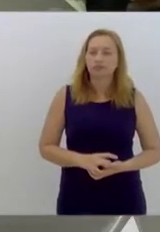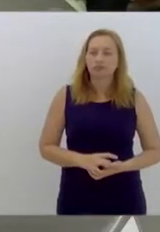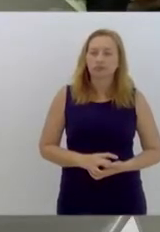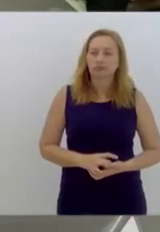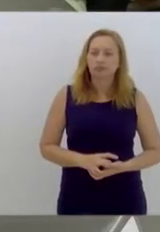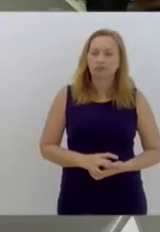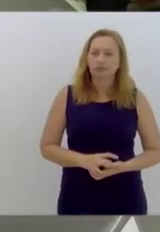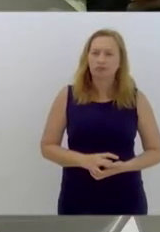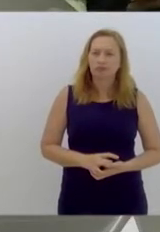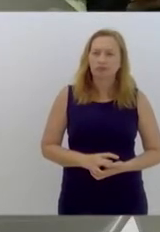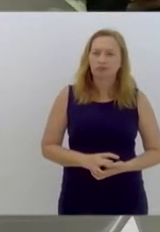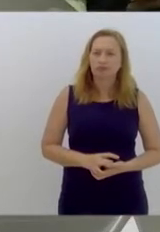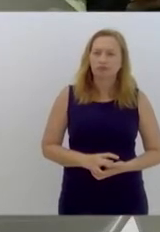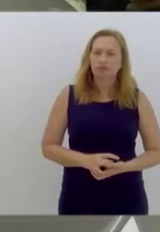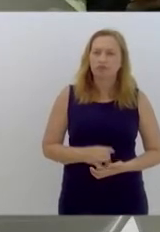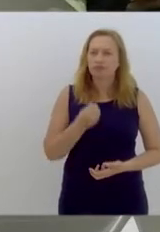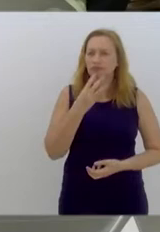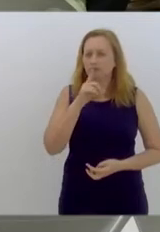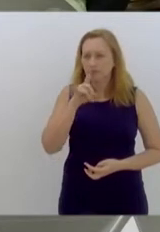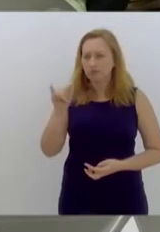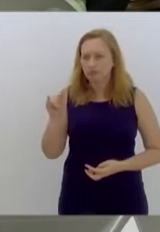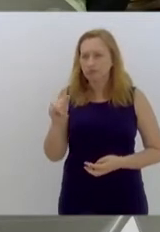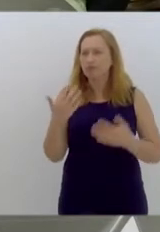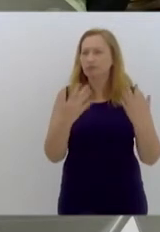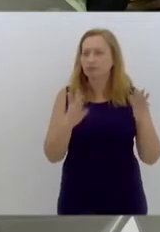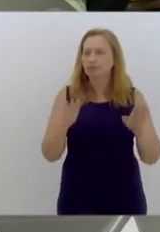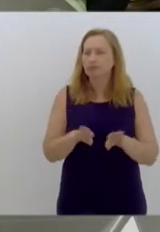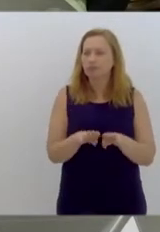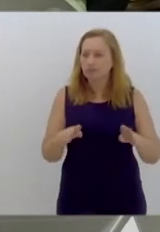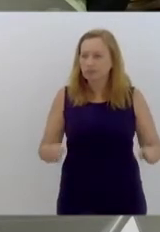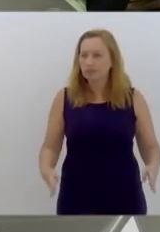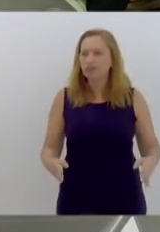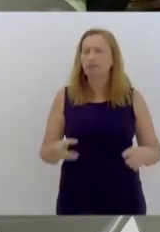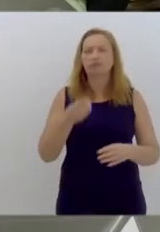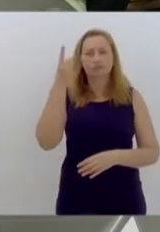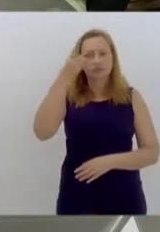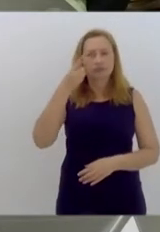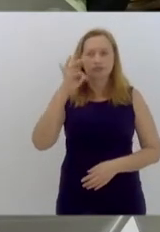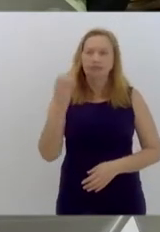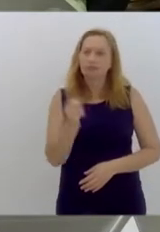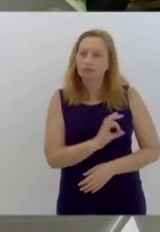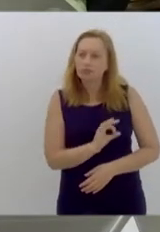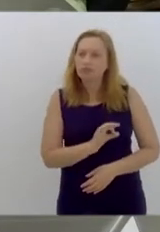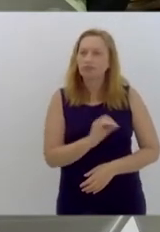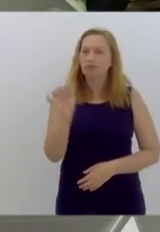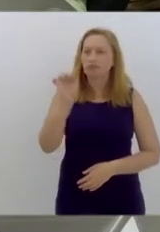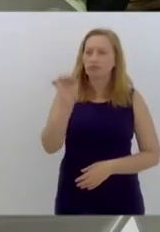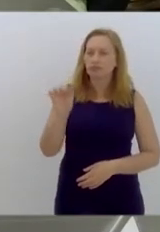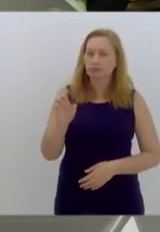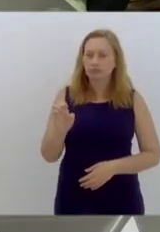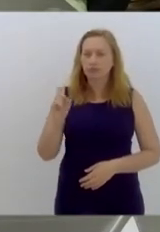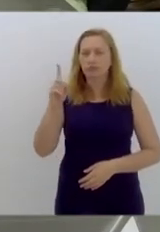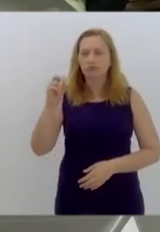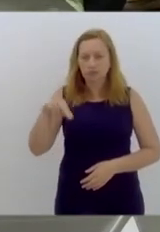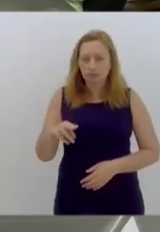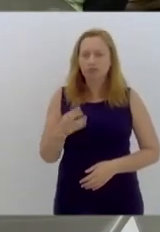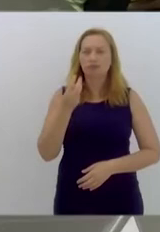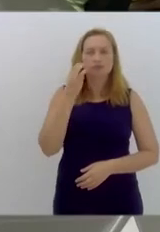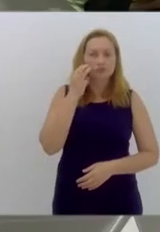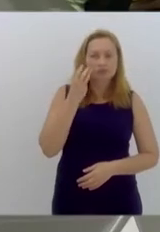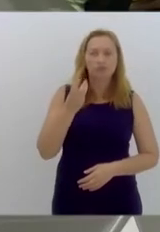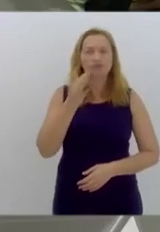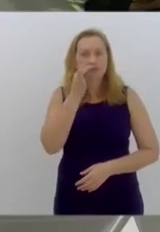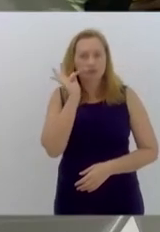Deputado Luiz Paulo, bom dia. Cumprimento toda a mesa. Deputado Mata Rocha, deputado Zeidan, deputado Valdec,